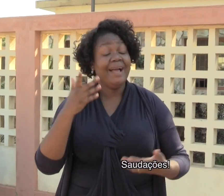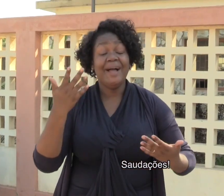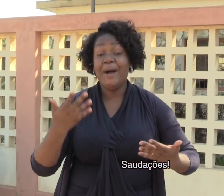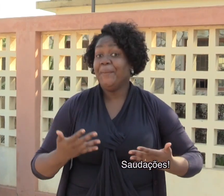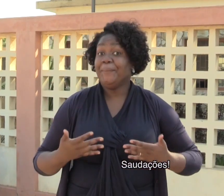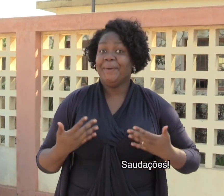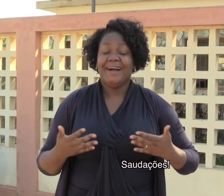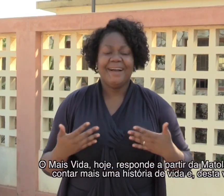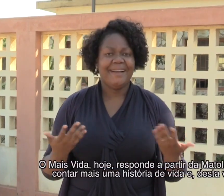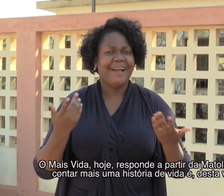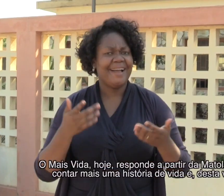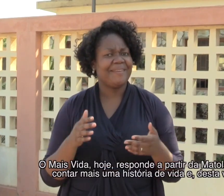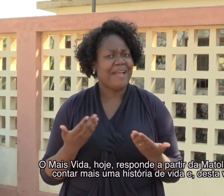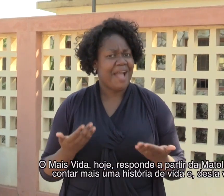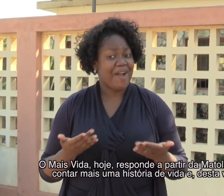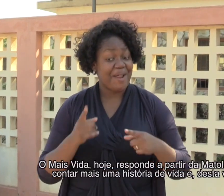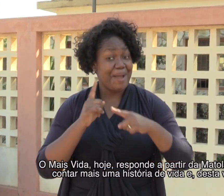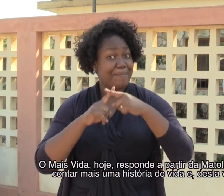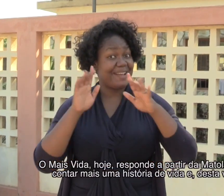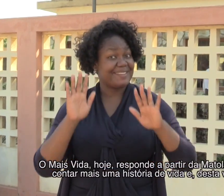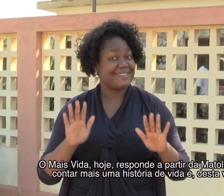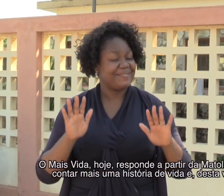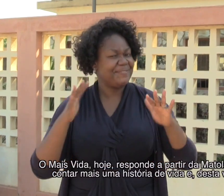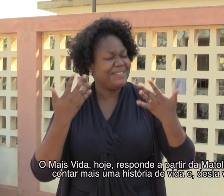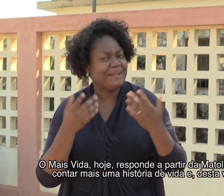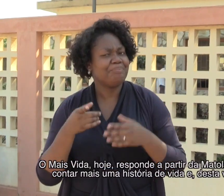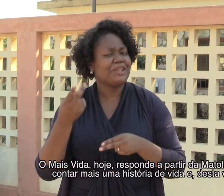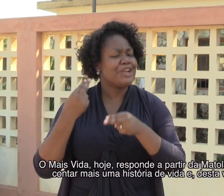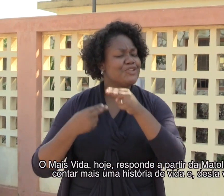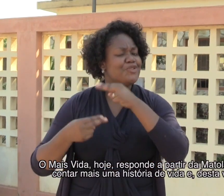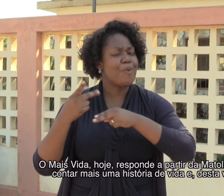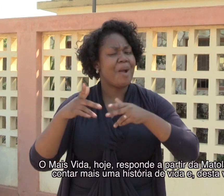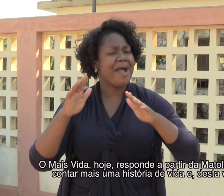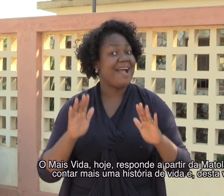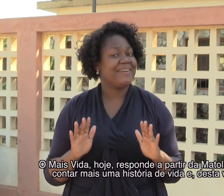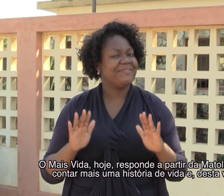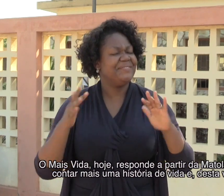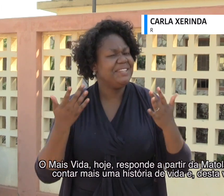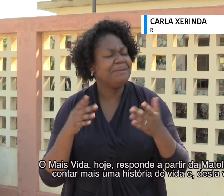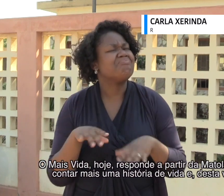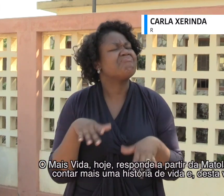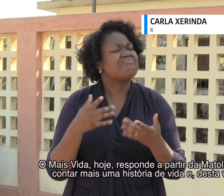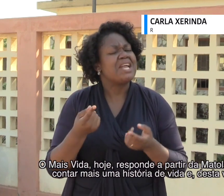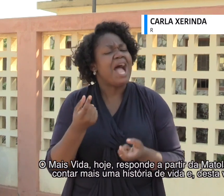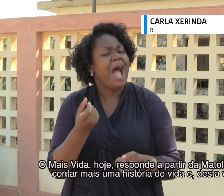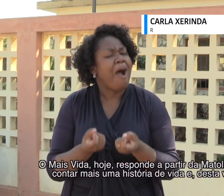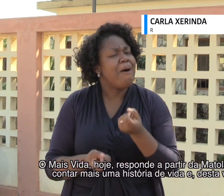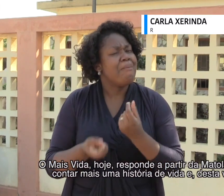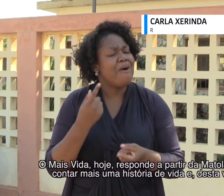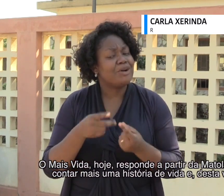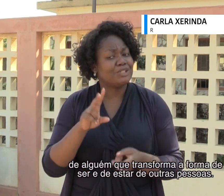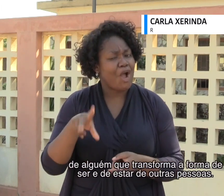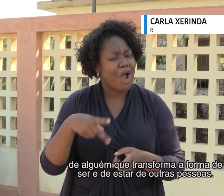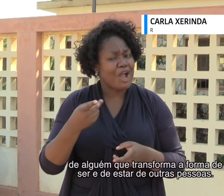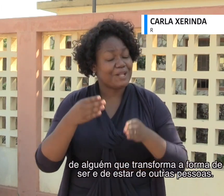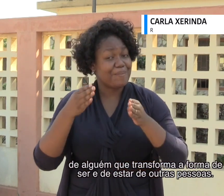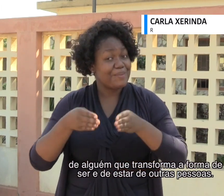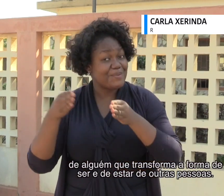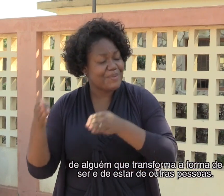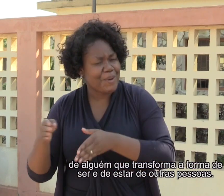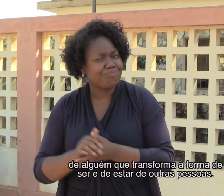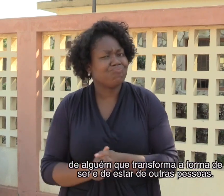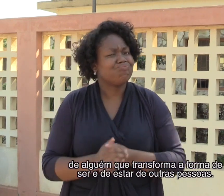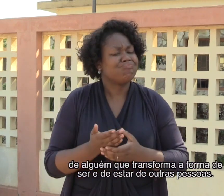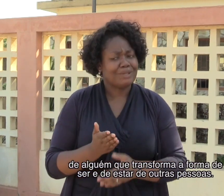saudações com mais vida hoje responde a partir de uma bola para contar mais com uma história de vida e desta vez da dengue